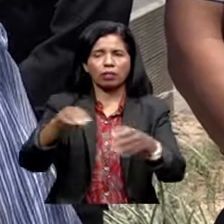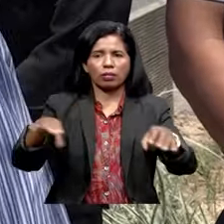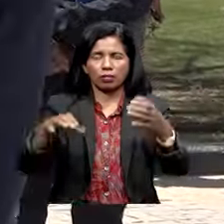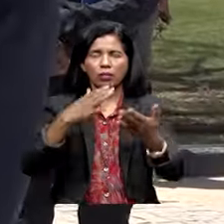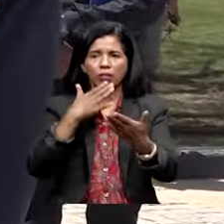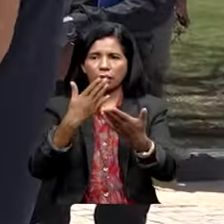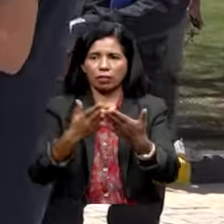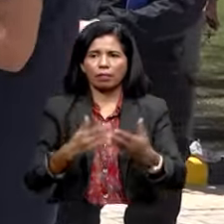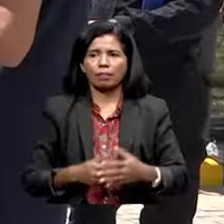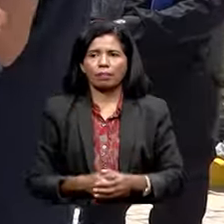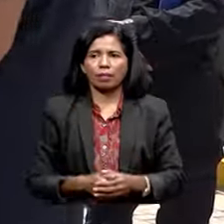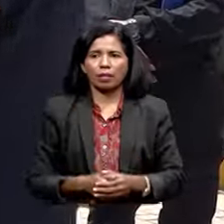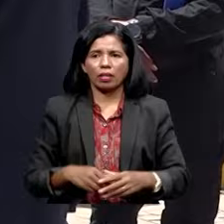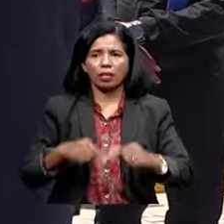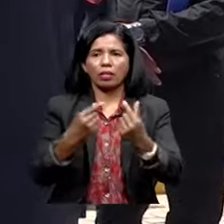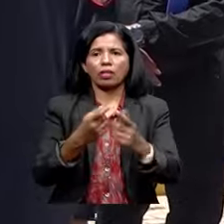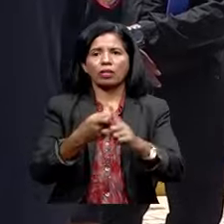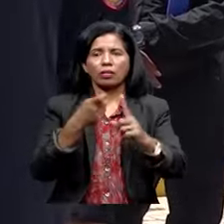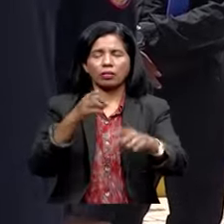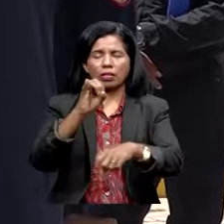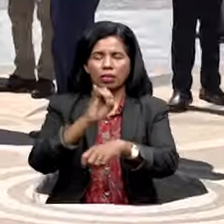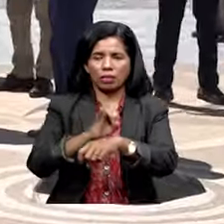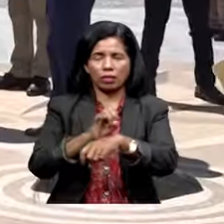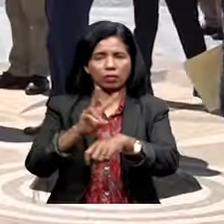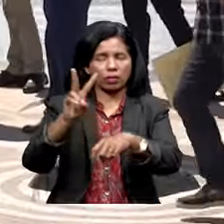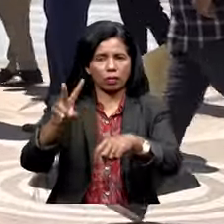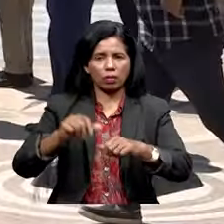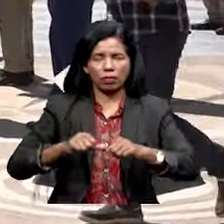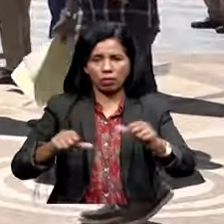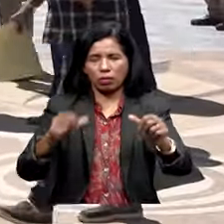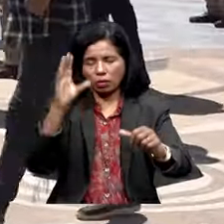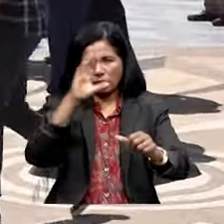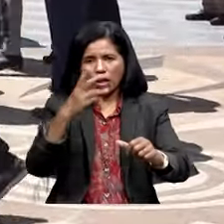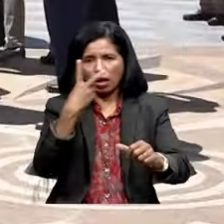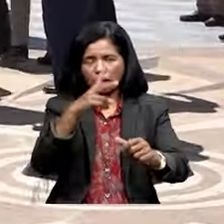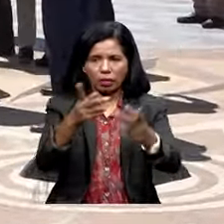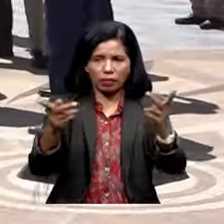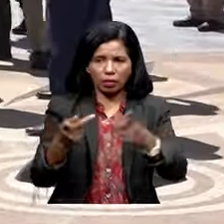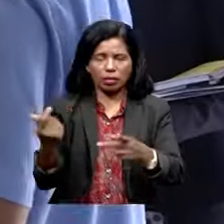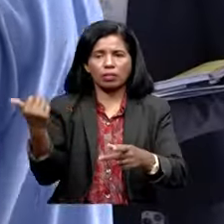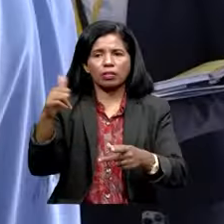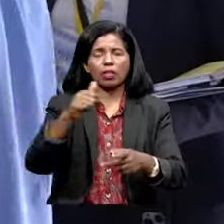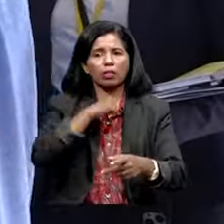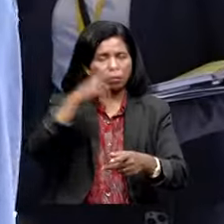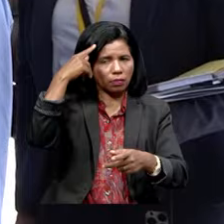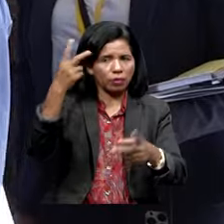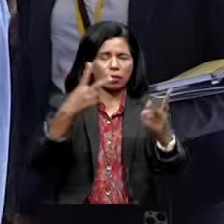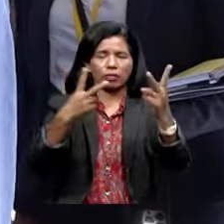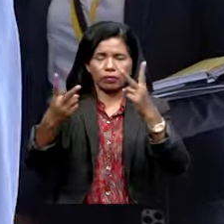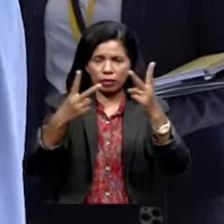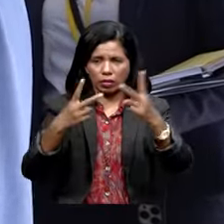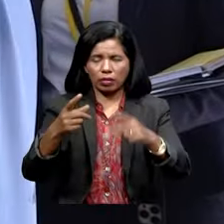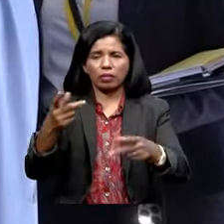kelihatan. Equipa avançada do Vaticano continua a hala inspeção ba Fatin Sira nebe Papa Francisco visita